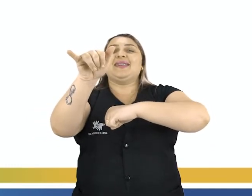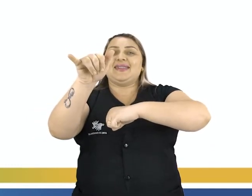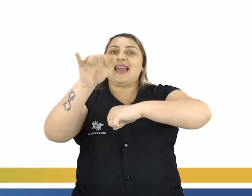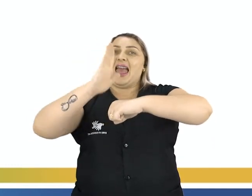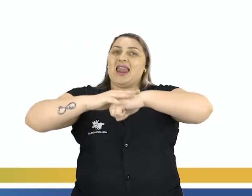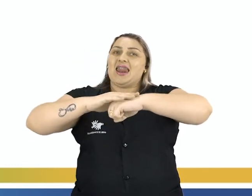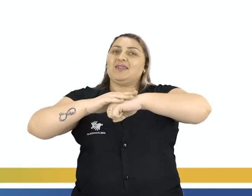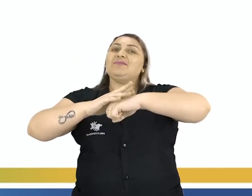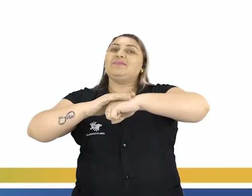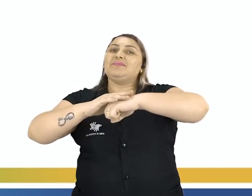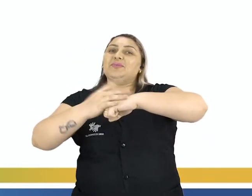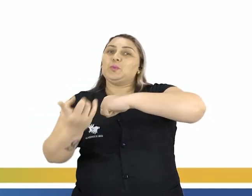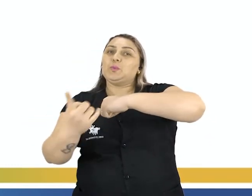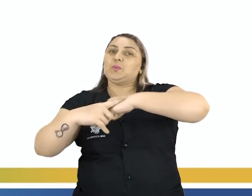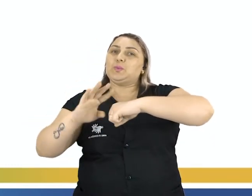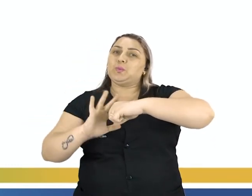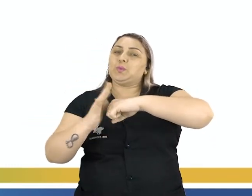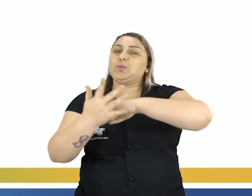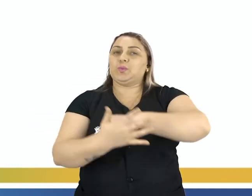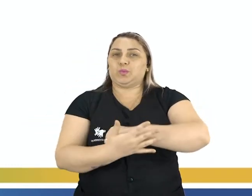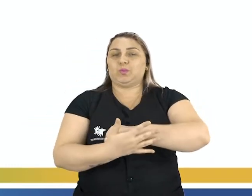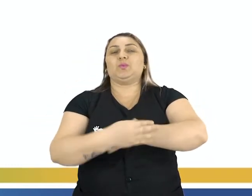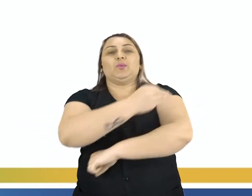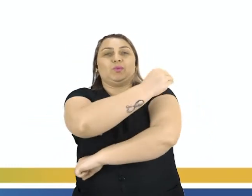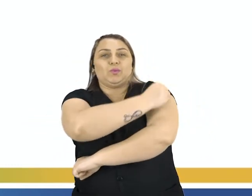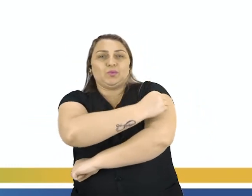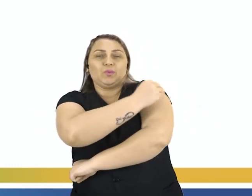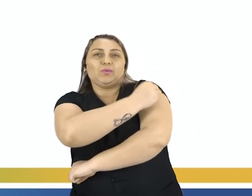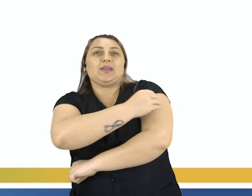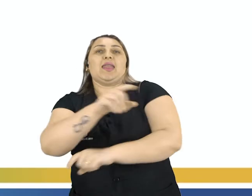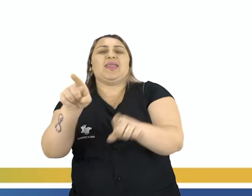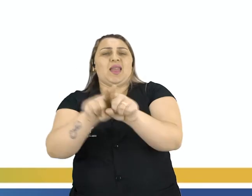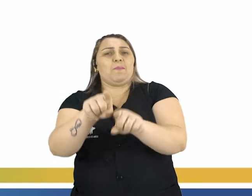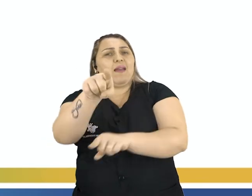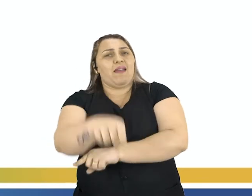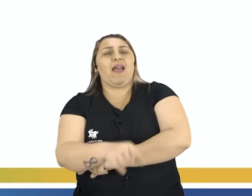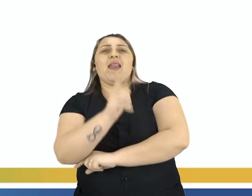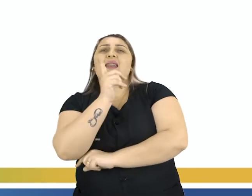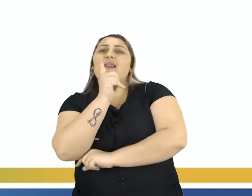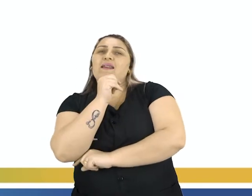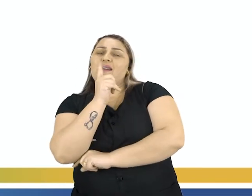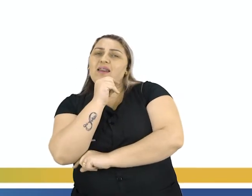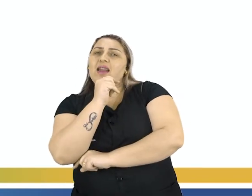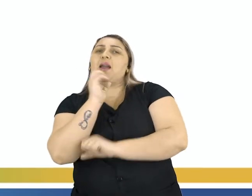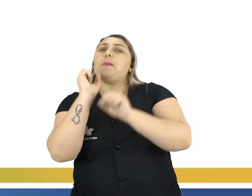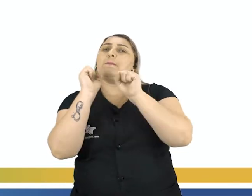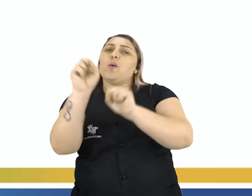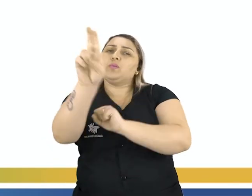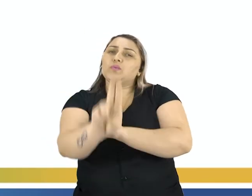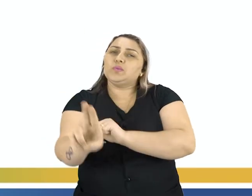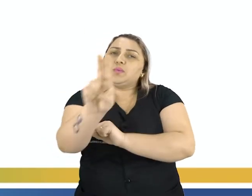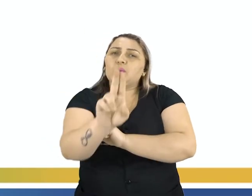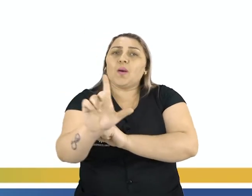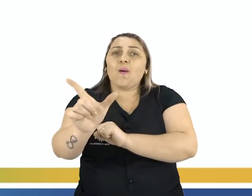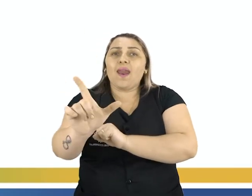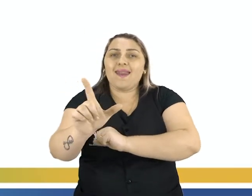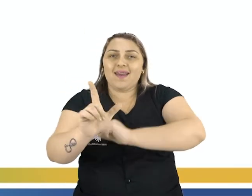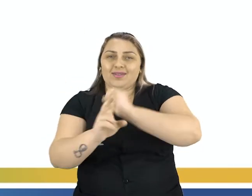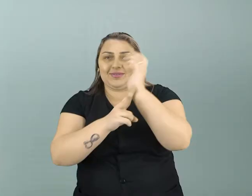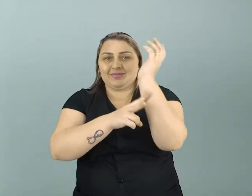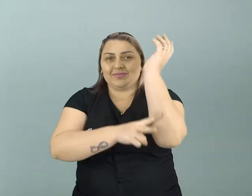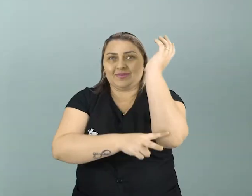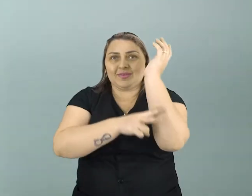nossas mãos. Então, o álcool está sendo muito utilizado. E esse álcool, eu quero que você observe